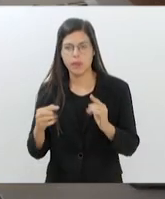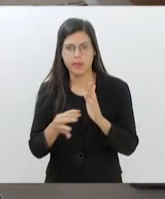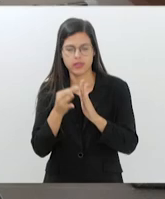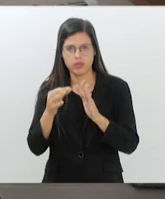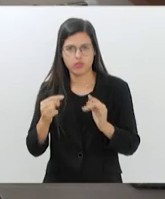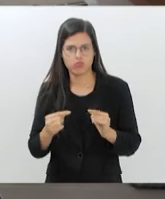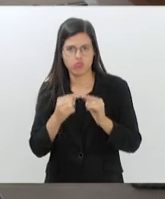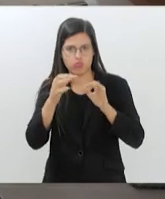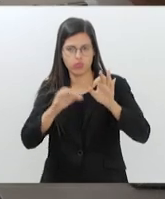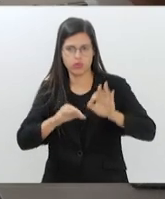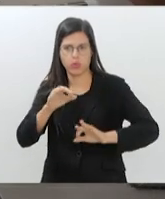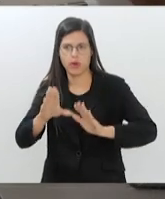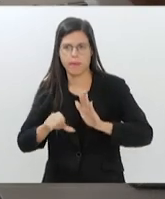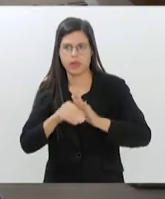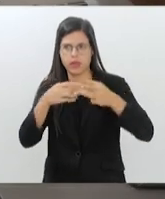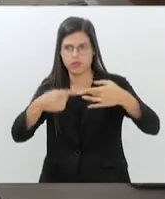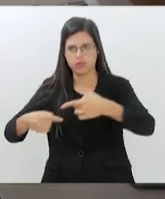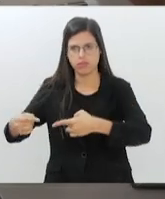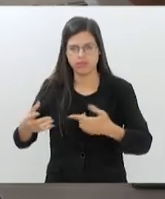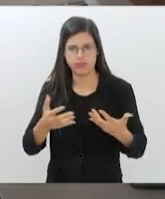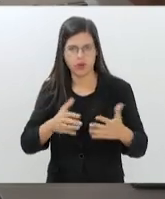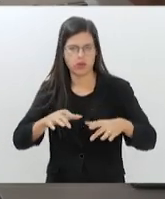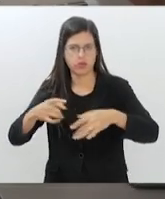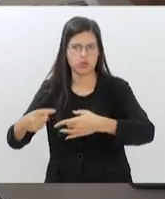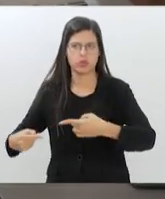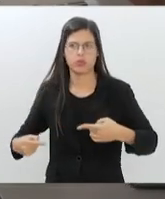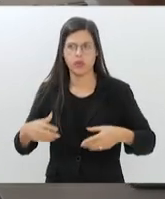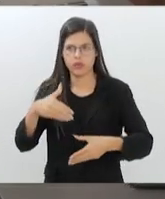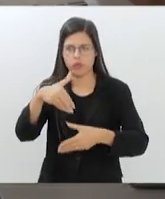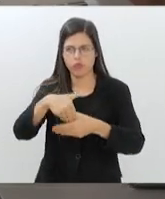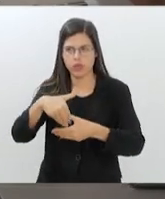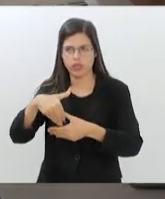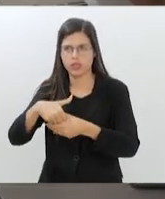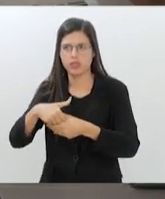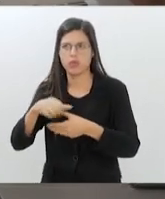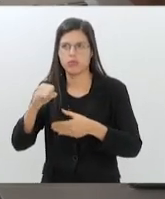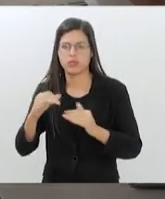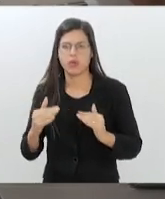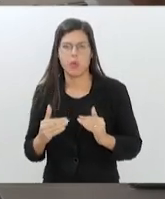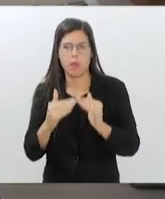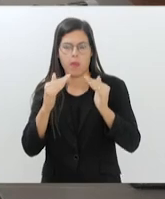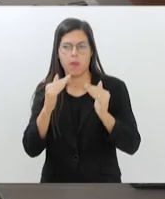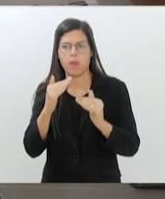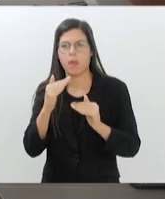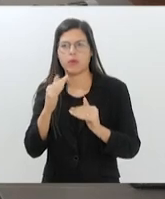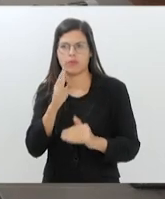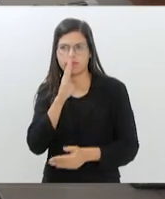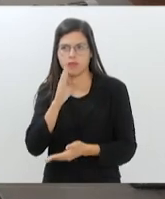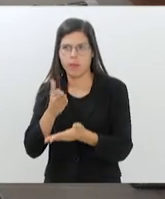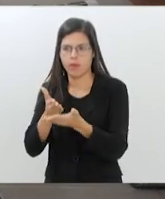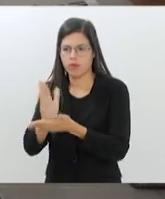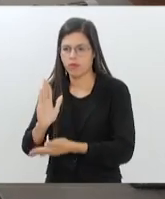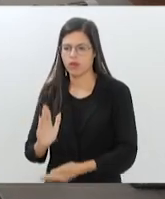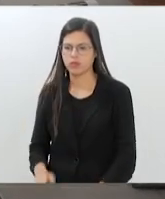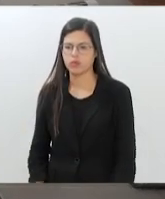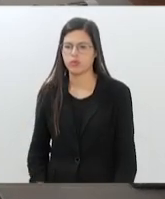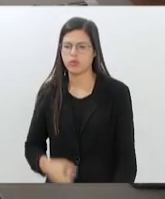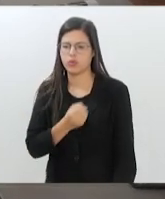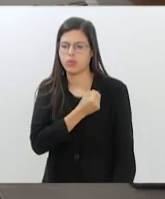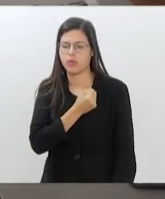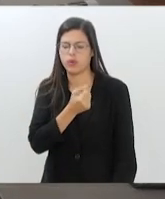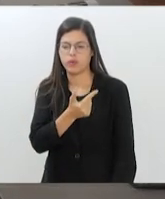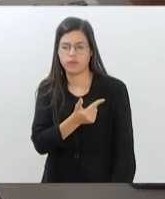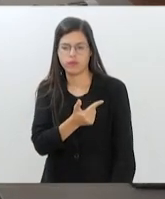discutir não havendo Quem Queira discutir em votação senhores que aprovam permaneçam Como estão aprovado eem